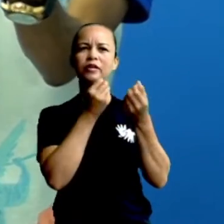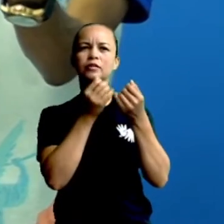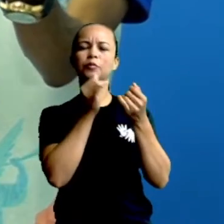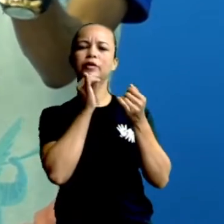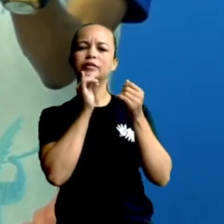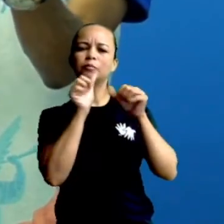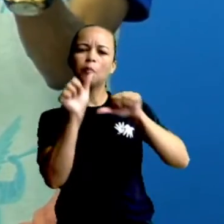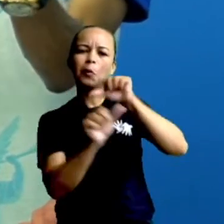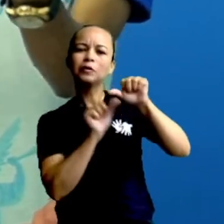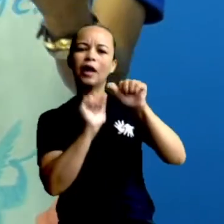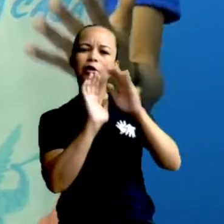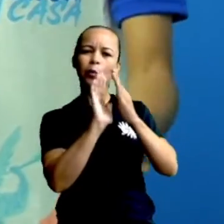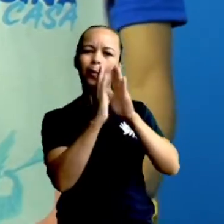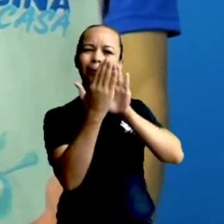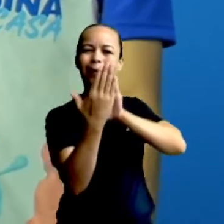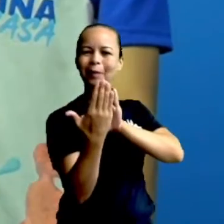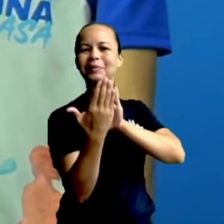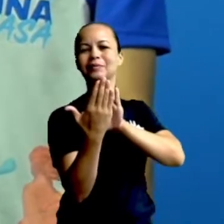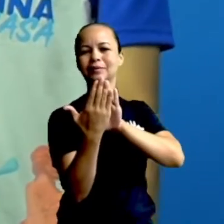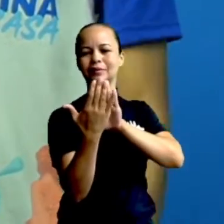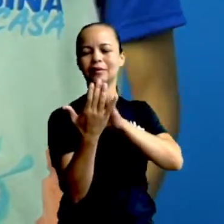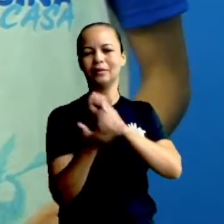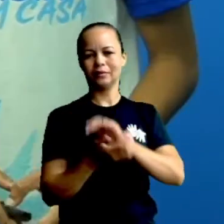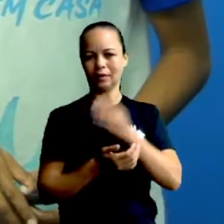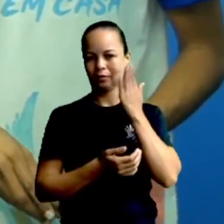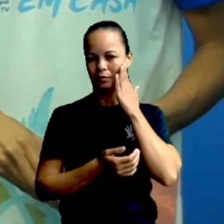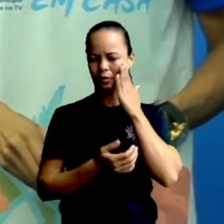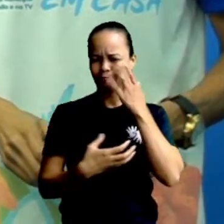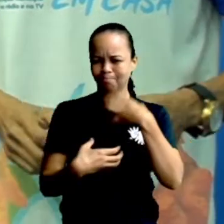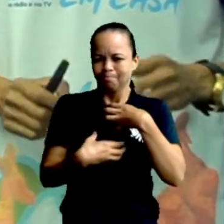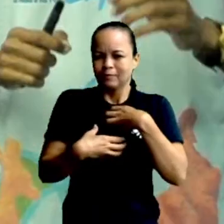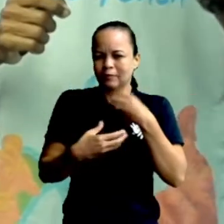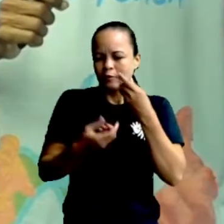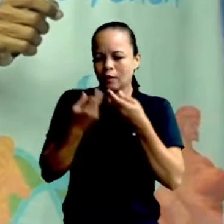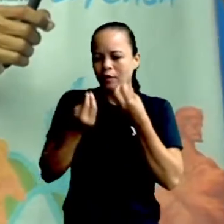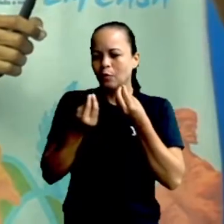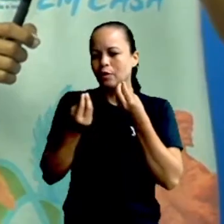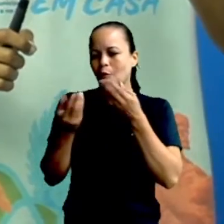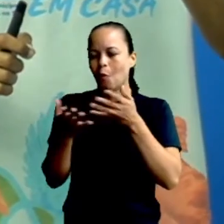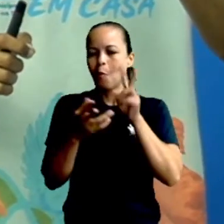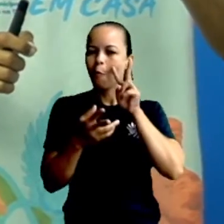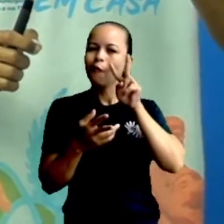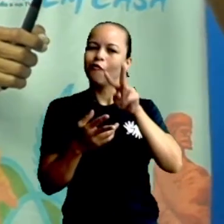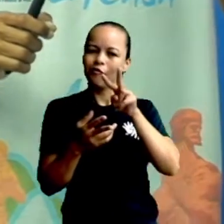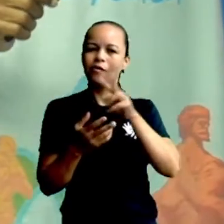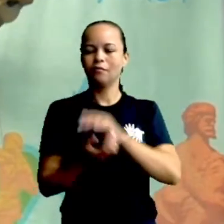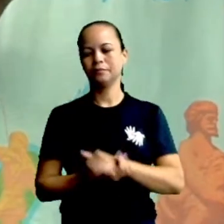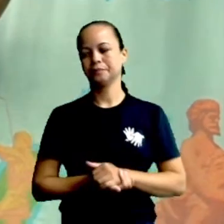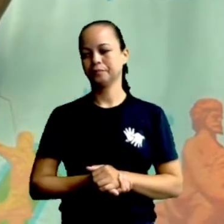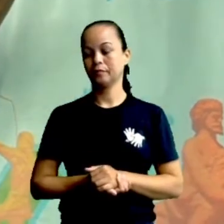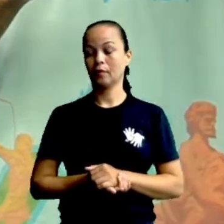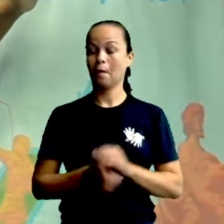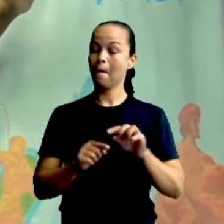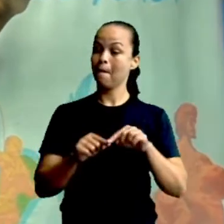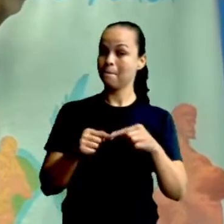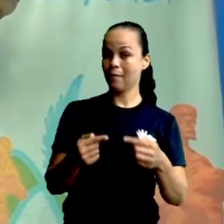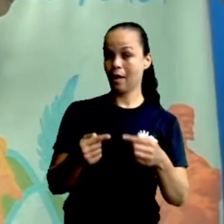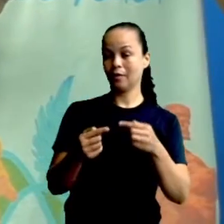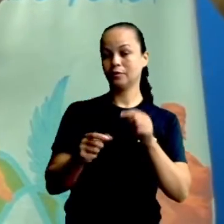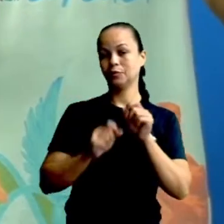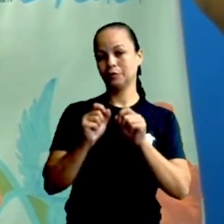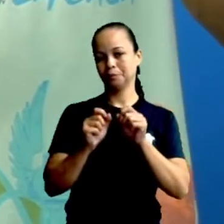mão esquerda. É isso que dá essa sensação, tá? No espelho plano. Porém, é o seguinte,